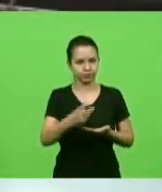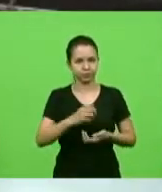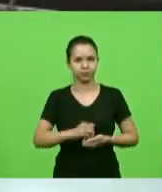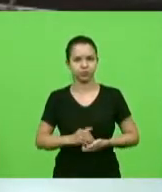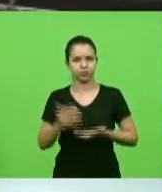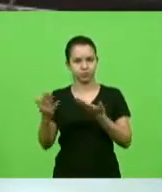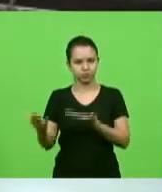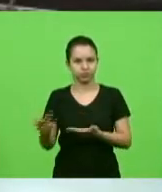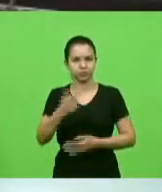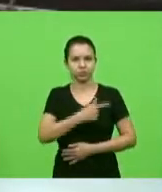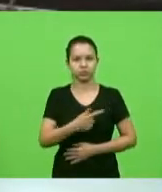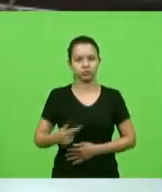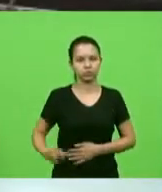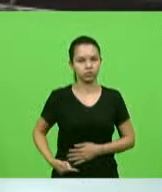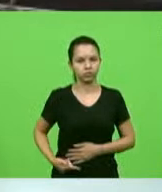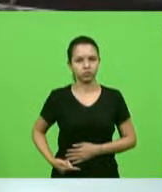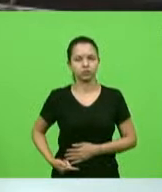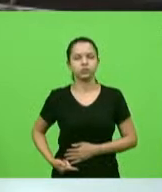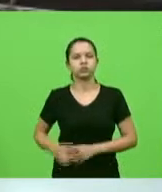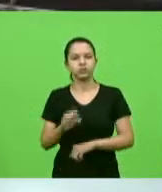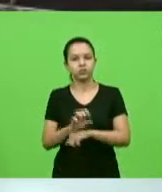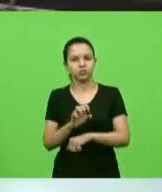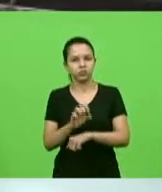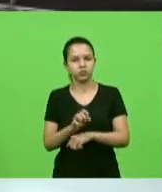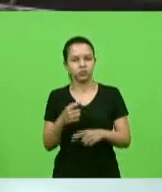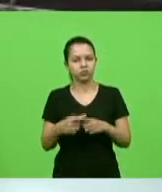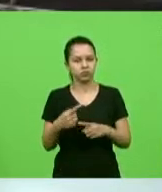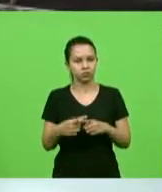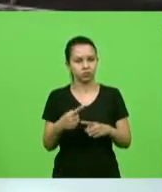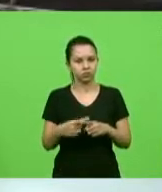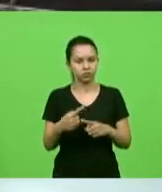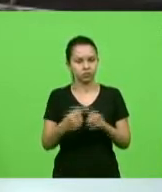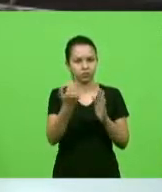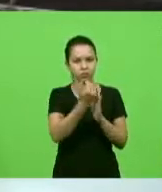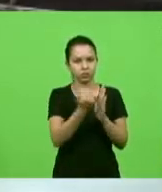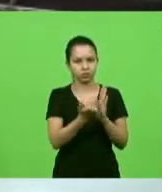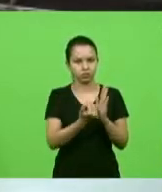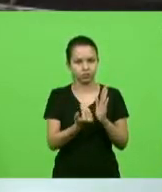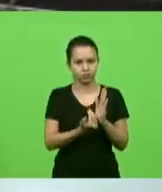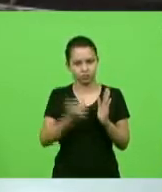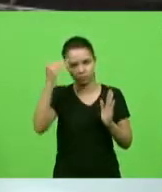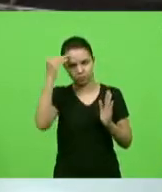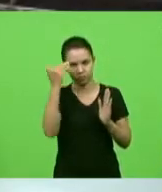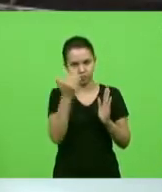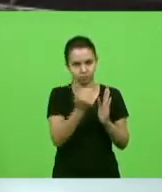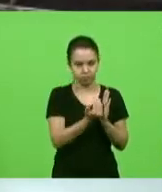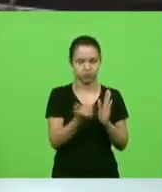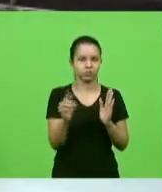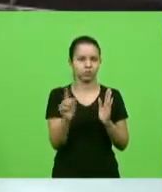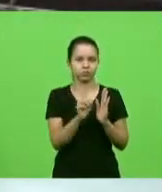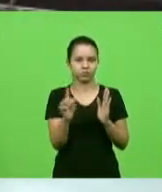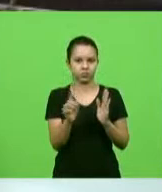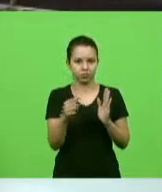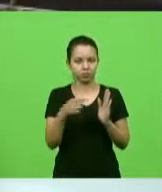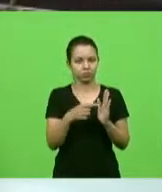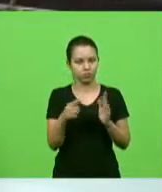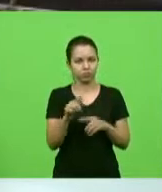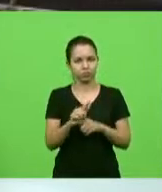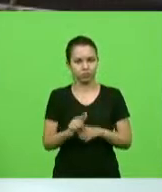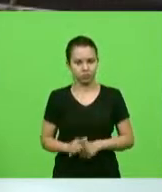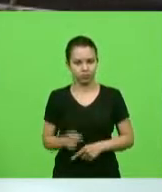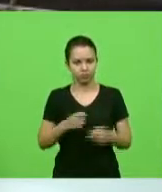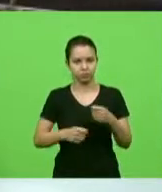alcança o governador do Estado por descumprimento de preceitos que regem a boa administração pública.